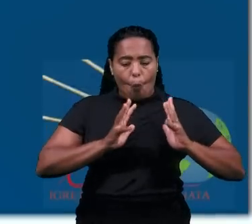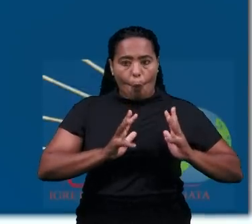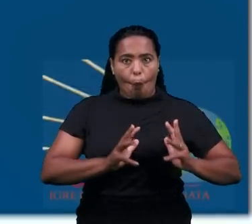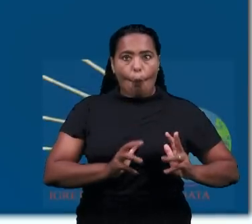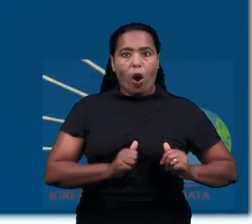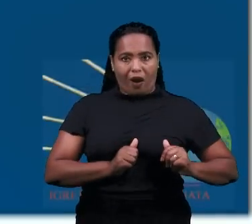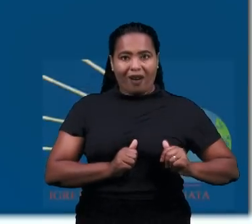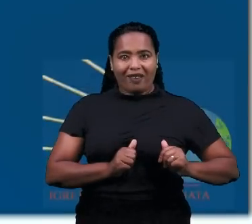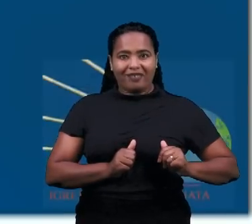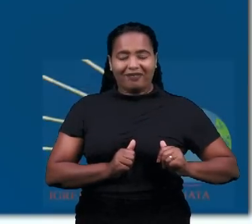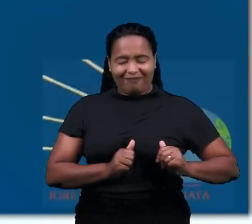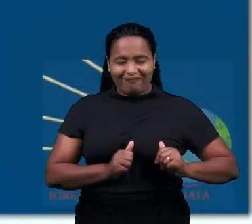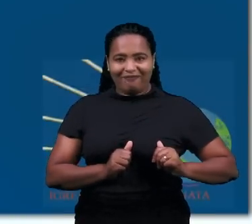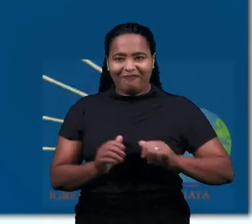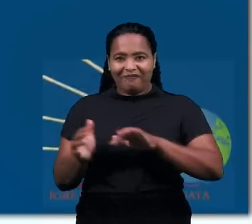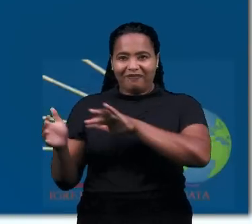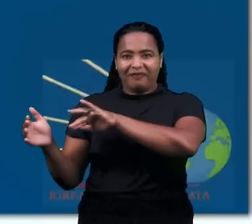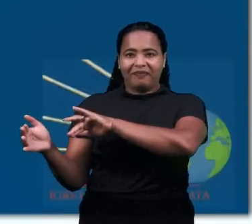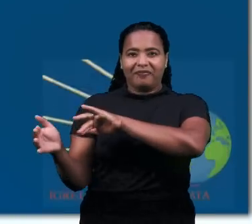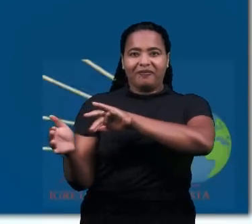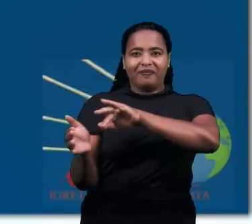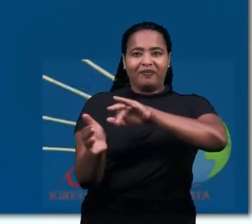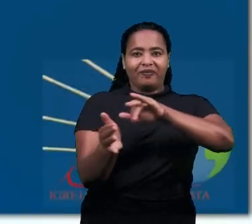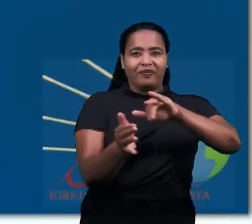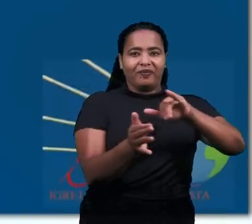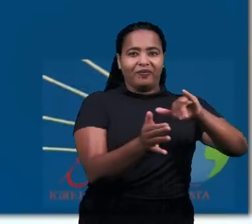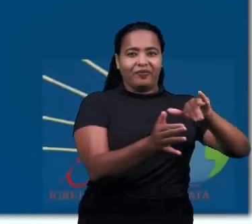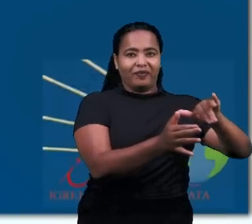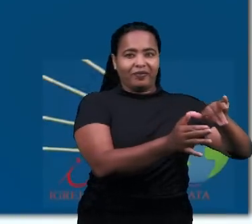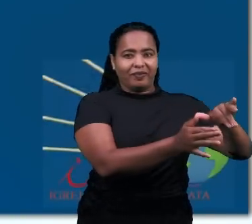purificando, para a glória do nome do Senhor.